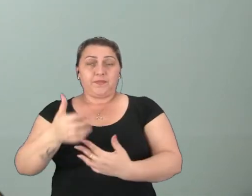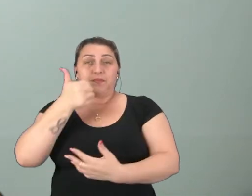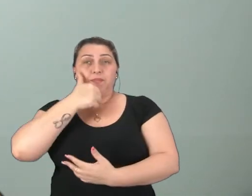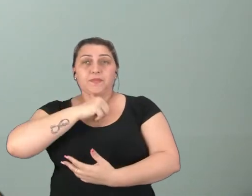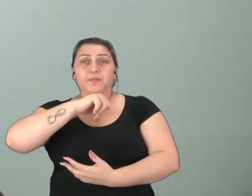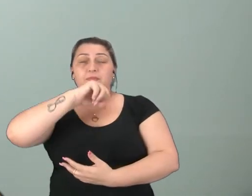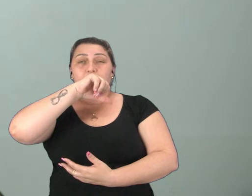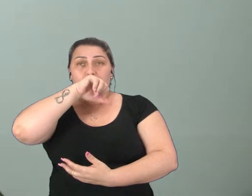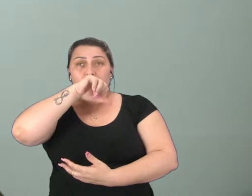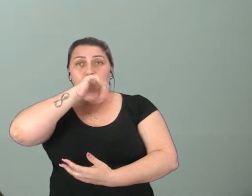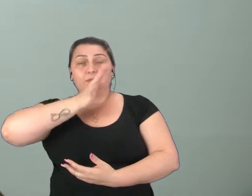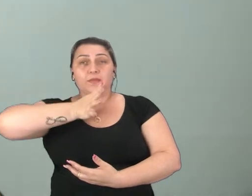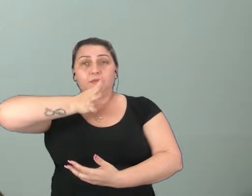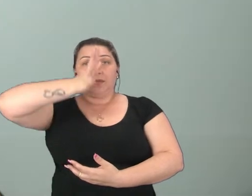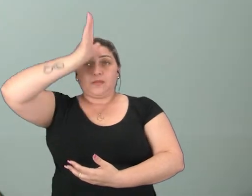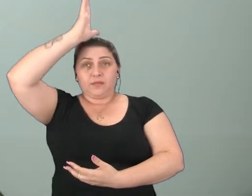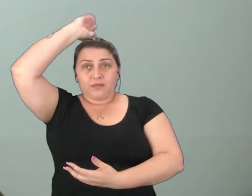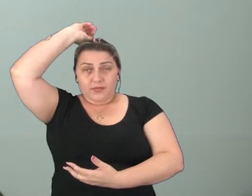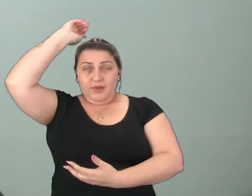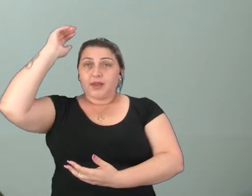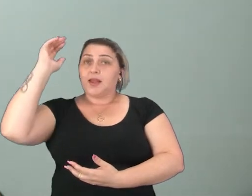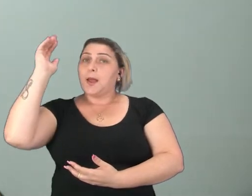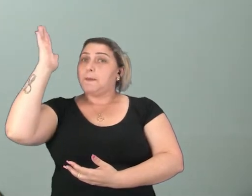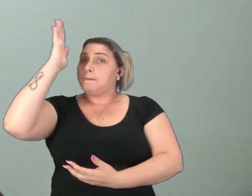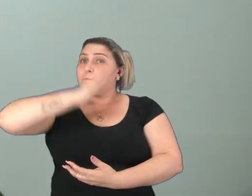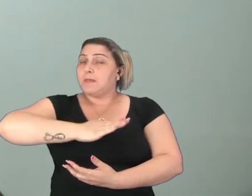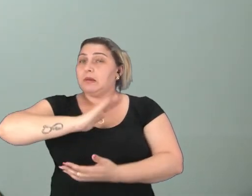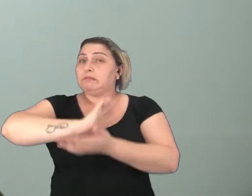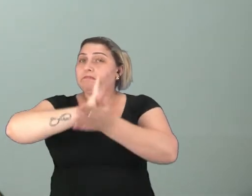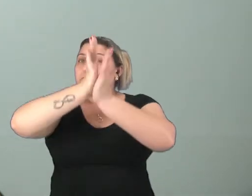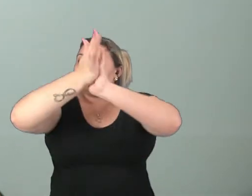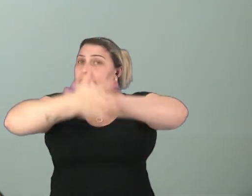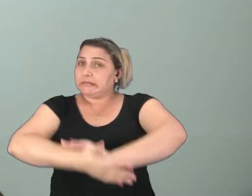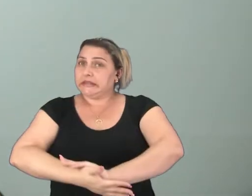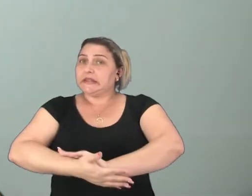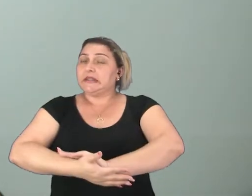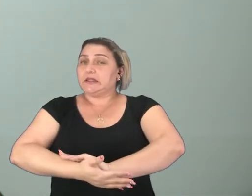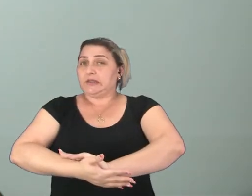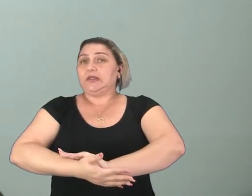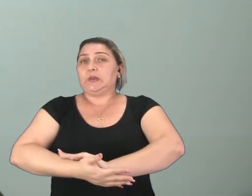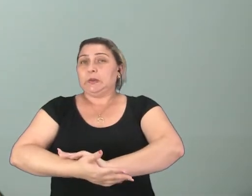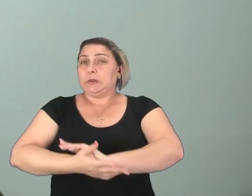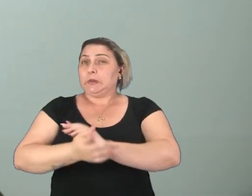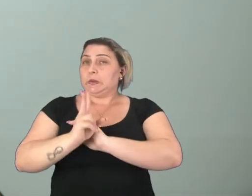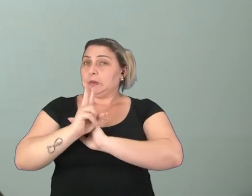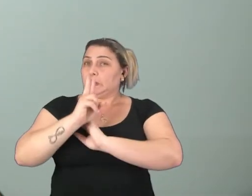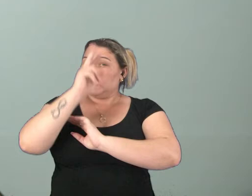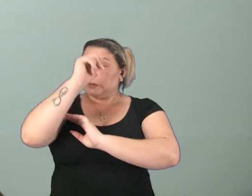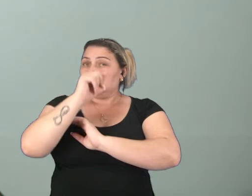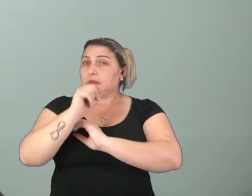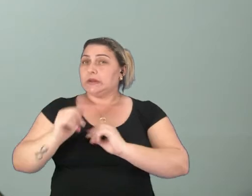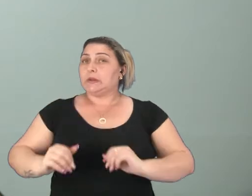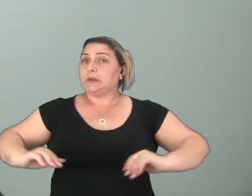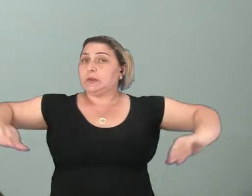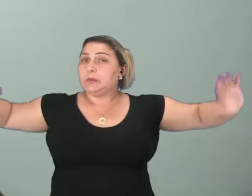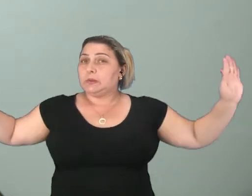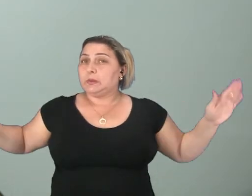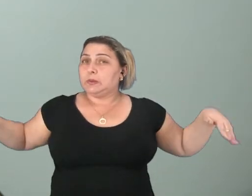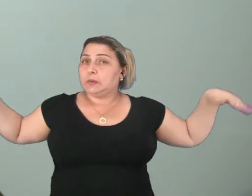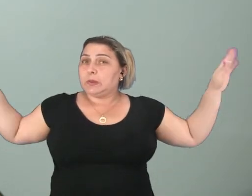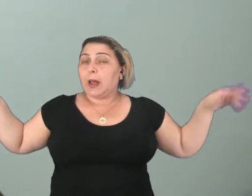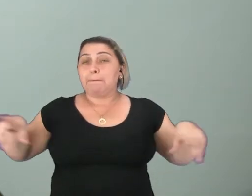mãe que o galo lhe faria mal, que ele poderia esmagar-lhe com tanta força que ele batia suas